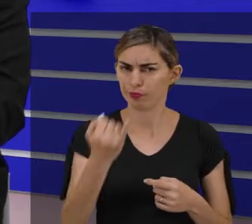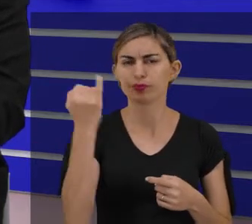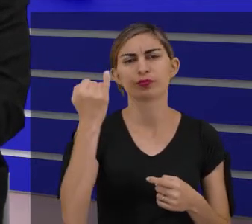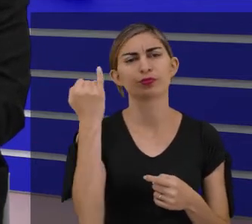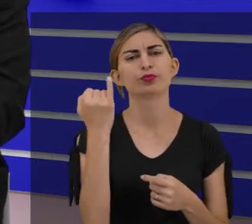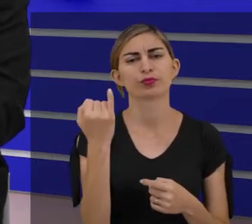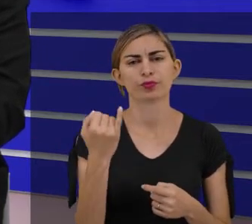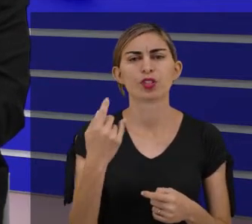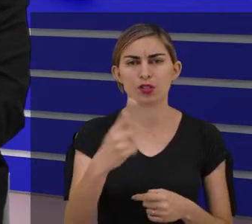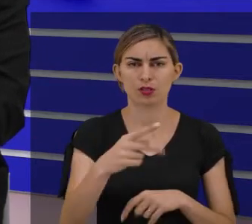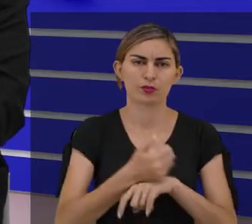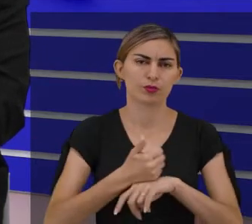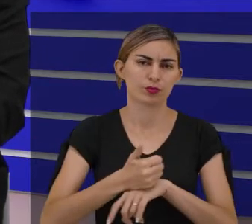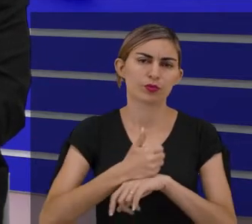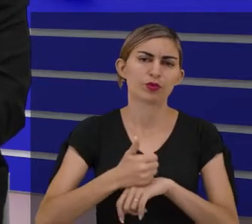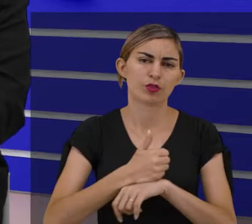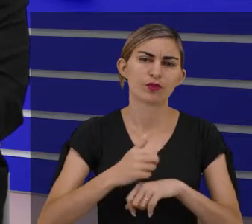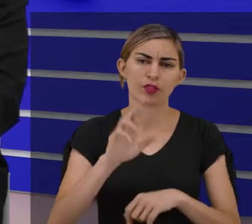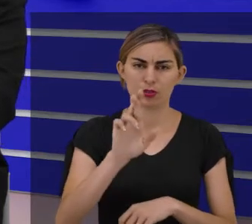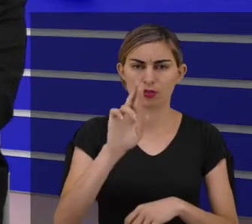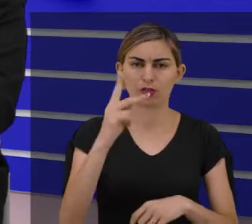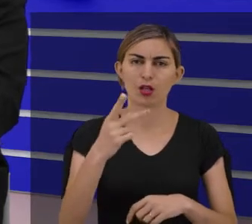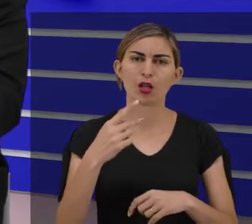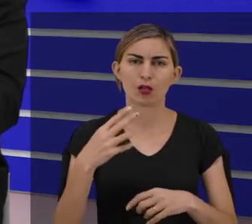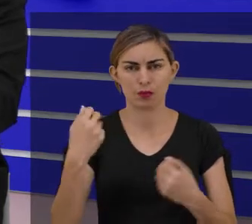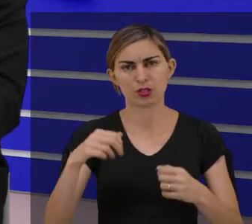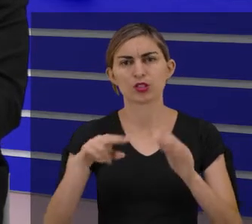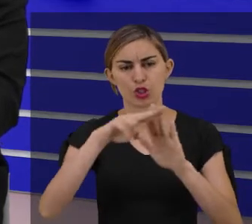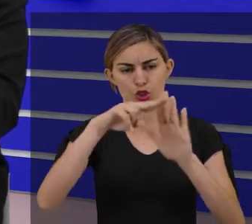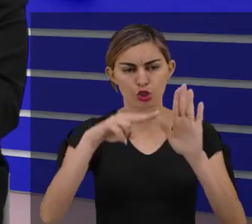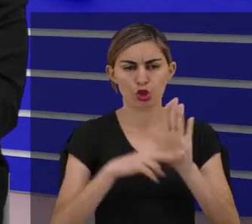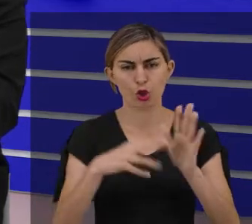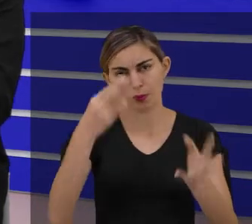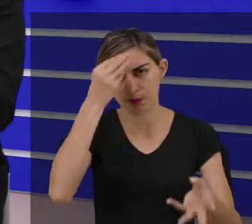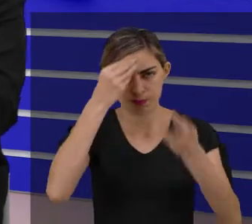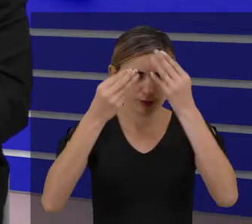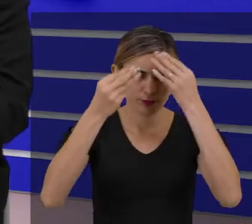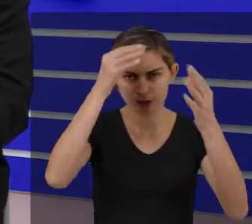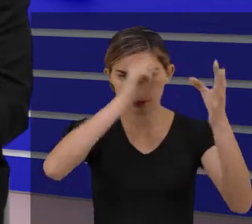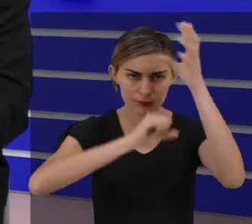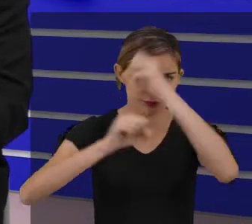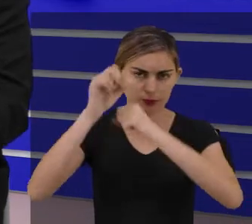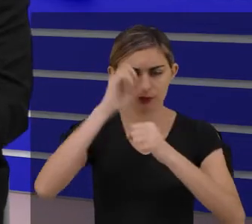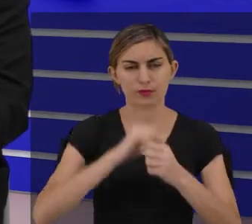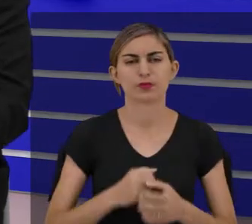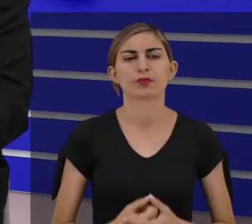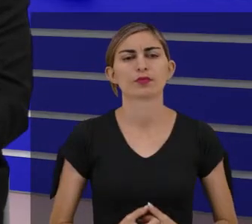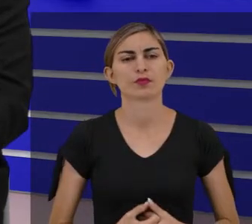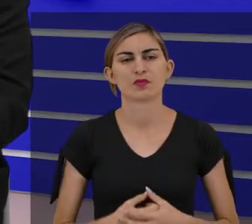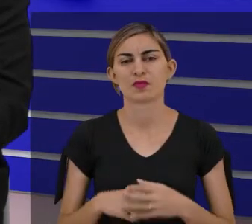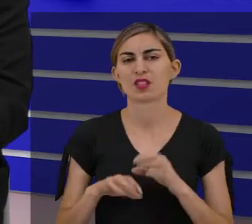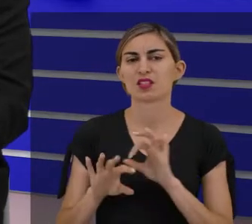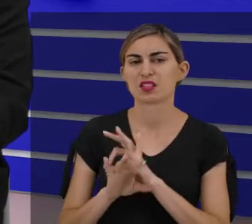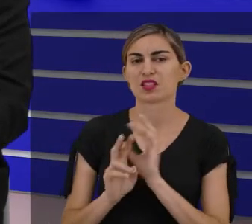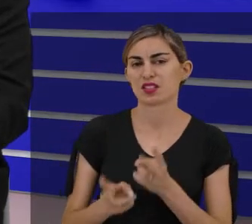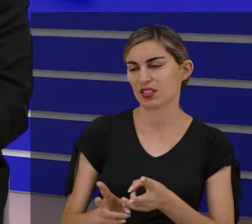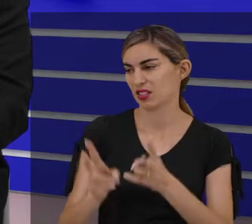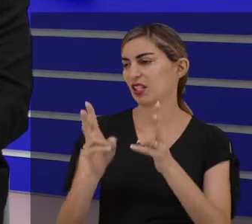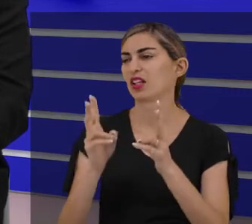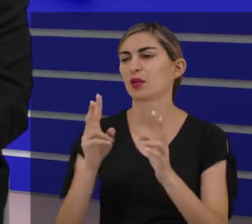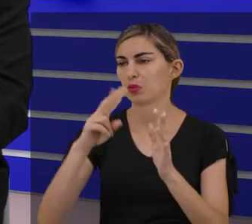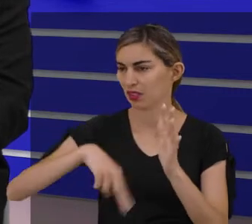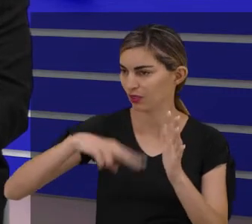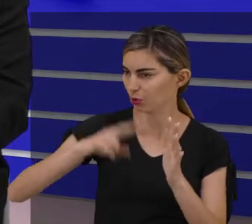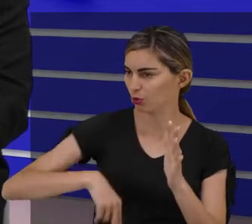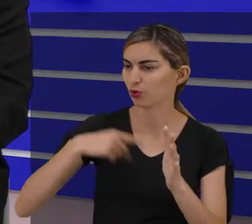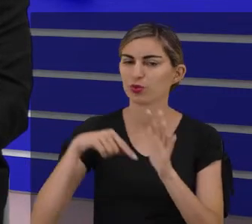imprescindível que esse profissional de recursos humanos ele se aproprie das normas que vão reger a sua atividade profissional. Que busque sempre as